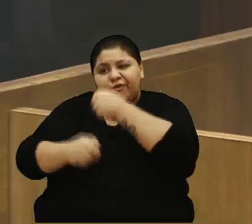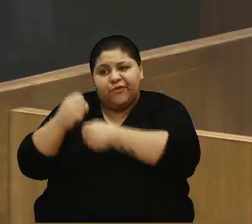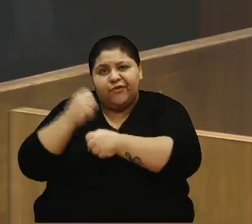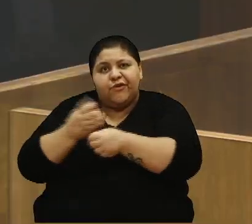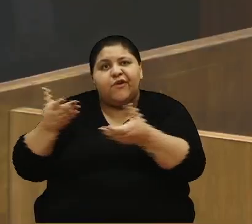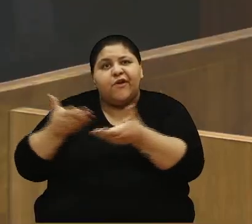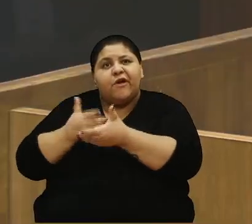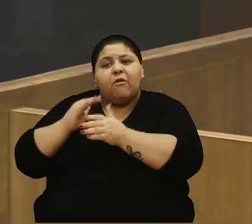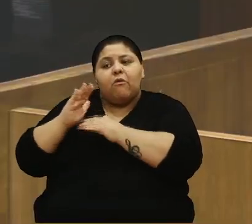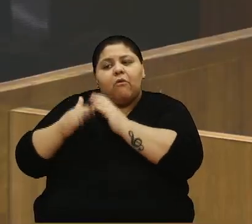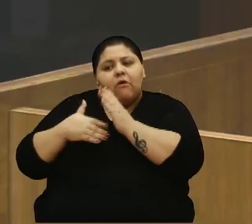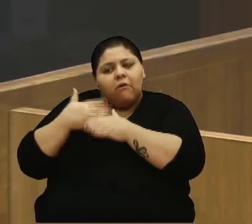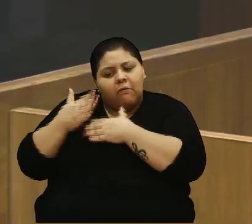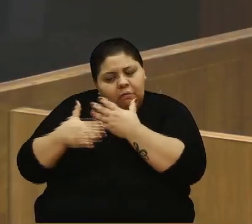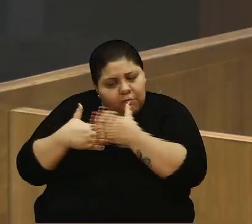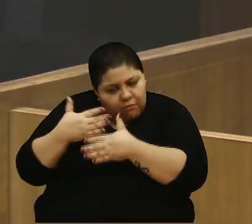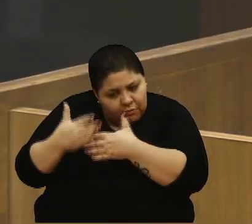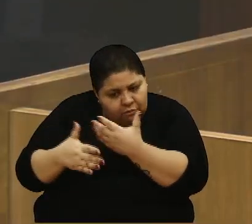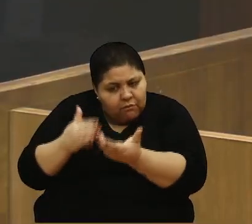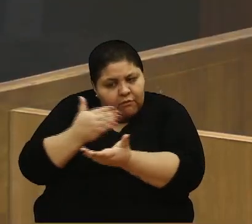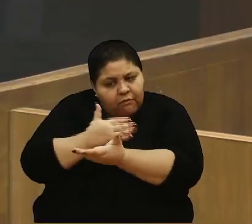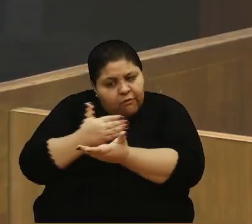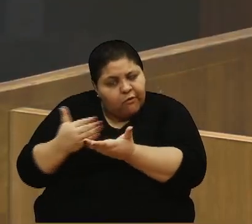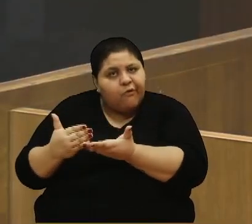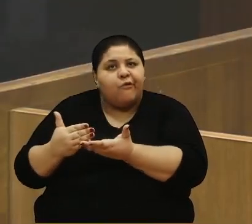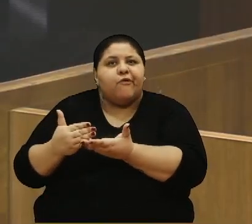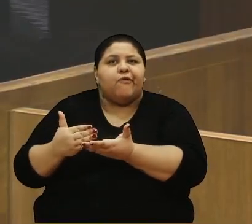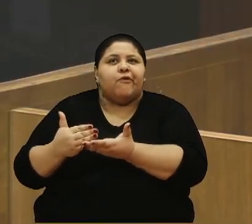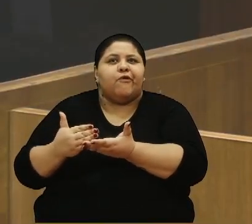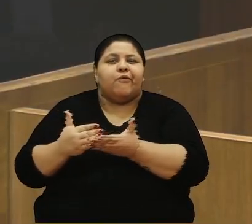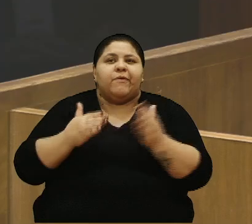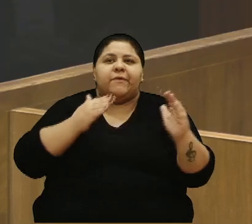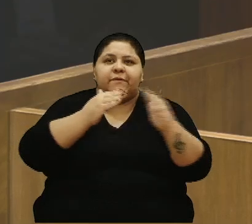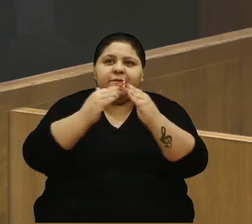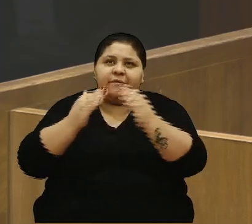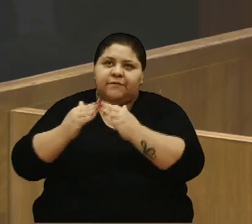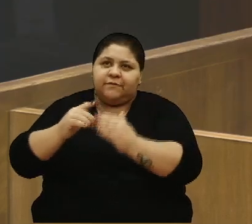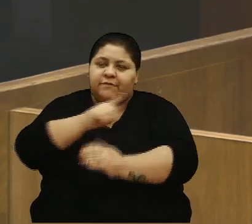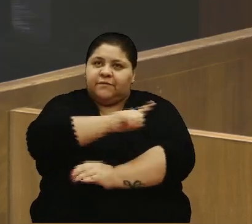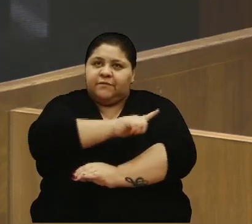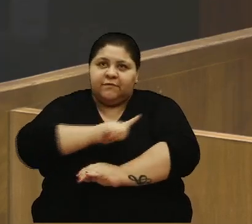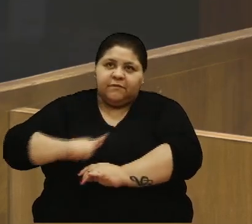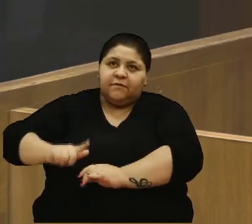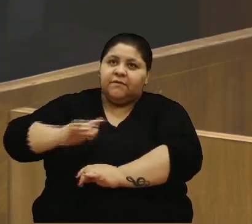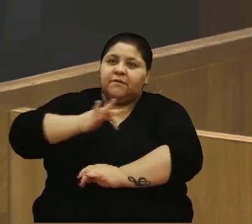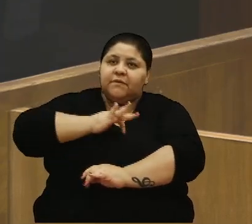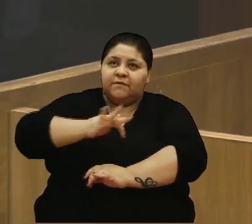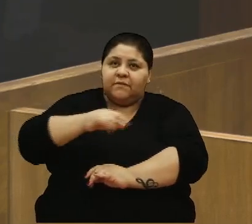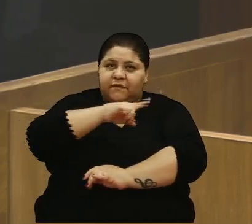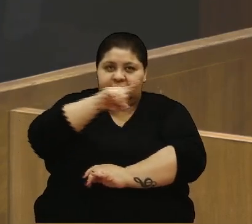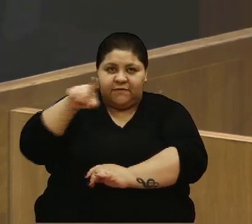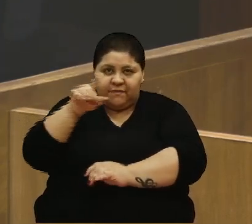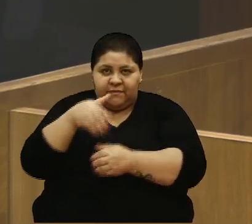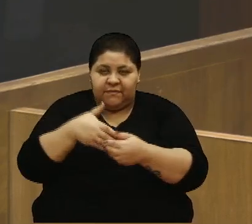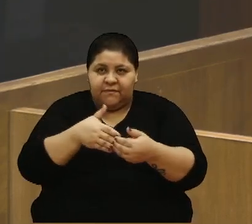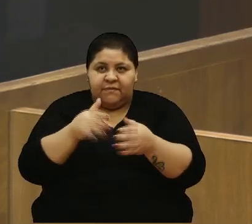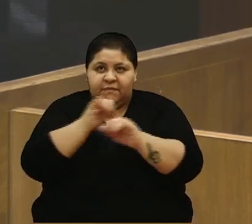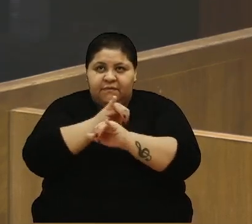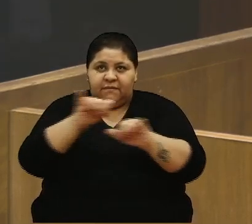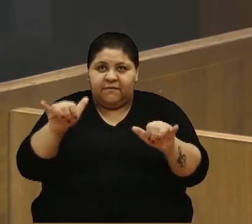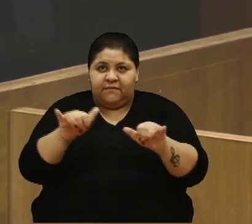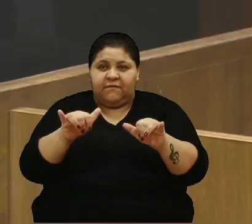agora, daqui a pouco, que a gente vai começar a colher, de fato, a moradia. O governo federal, para quem não acompanhou, anunciou na